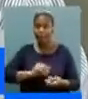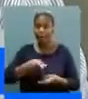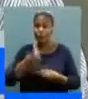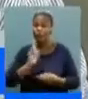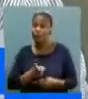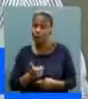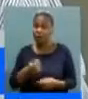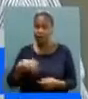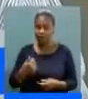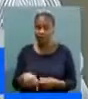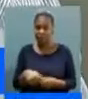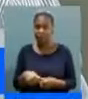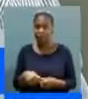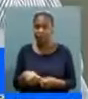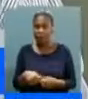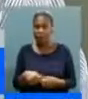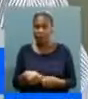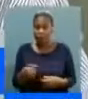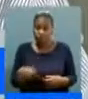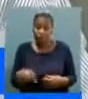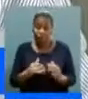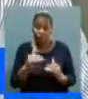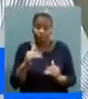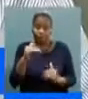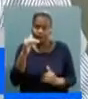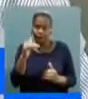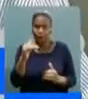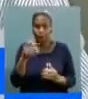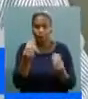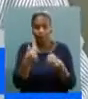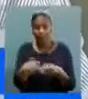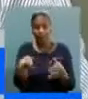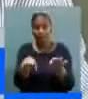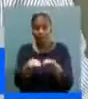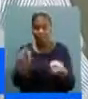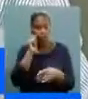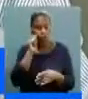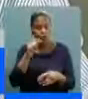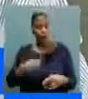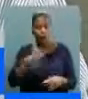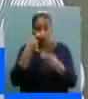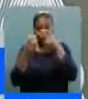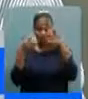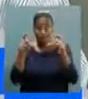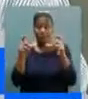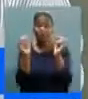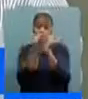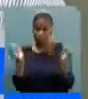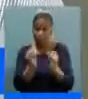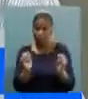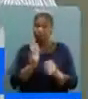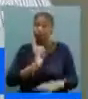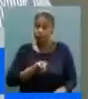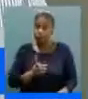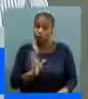Verde está a ter um crescimento muito acentuado ao nível do turismo, não é? E os próprios operadores internacionais